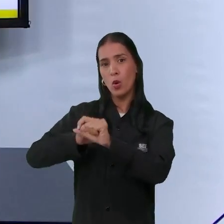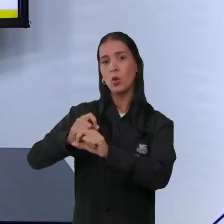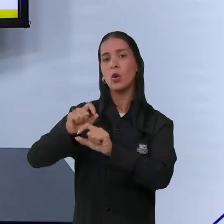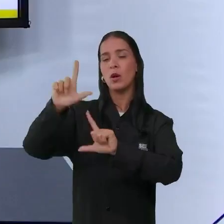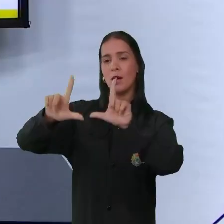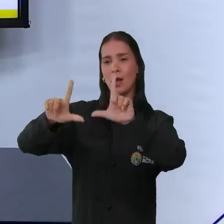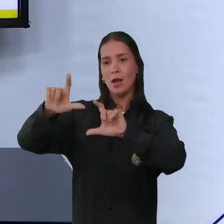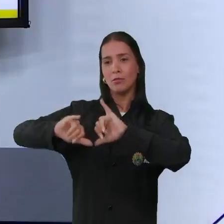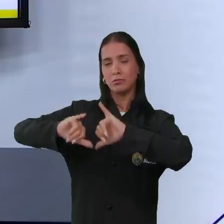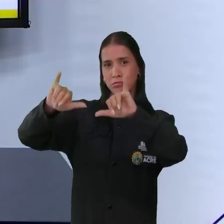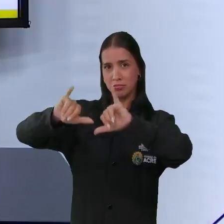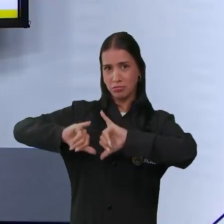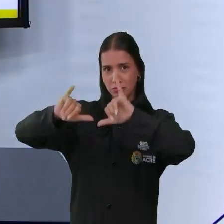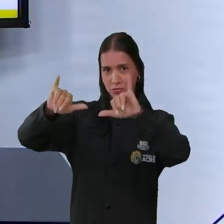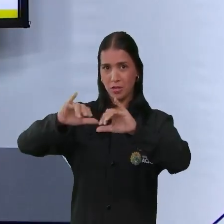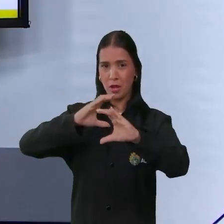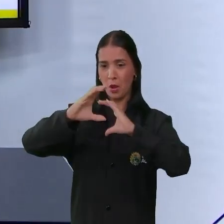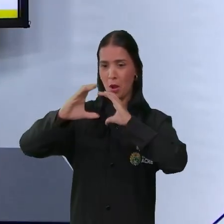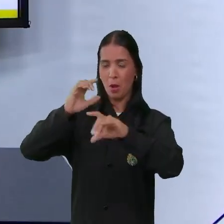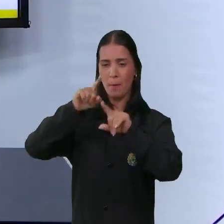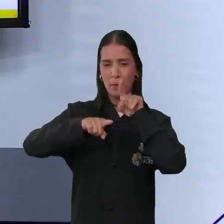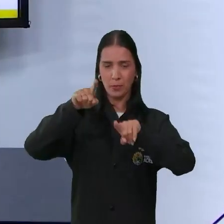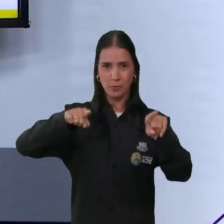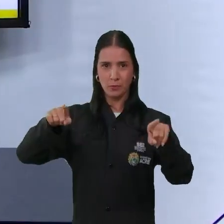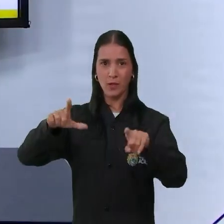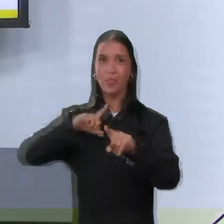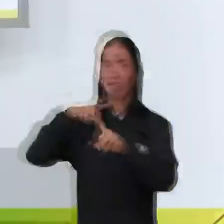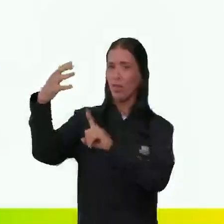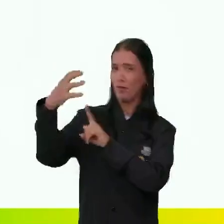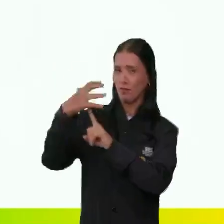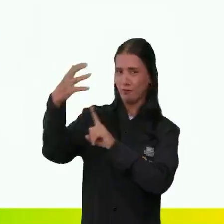de comunicação. Bom,